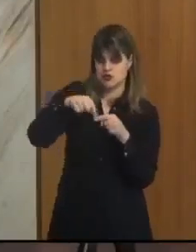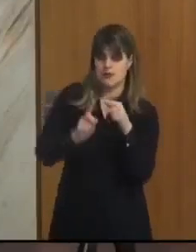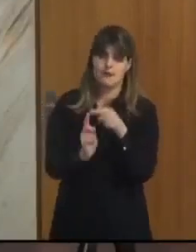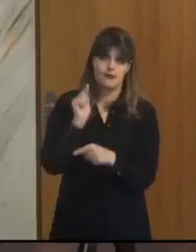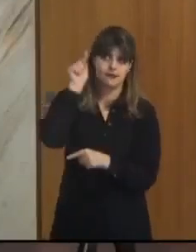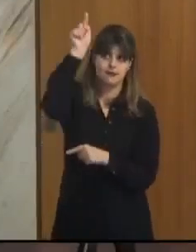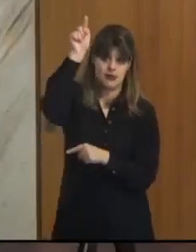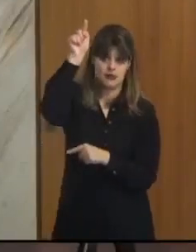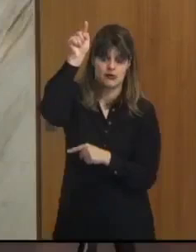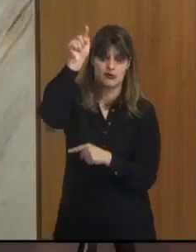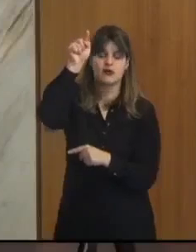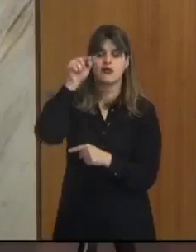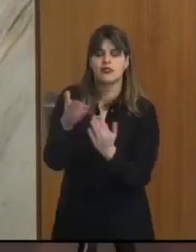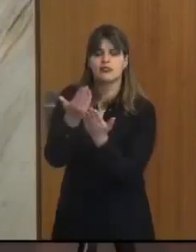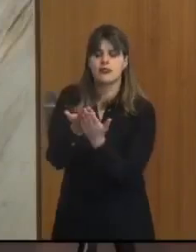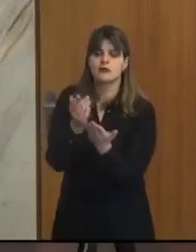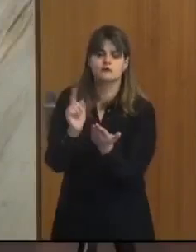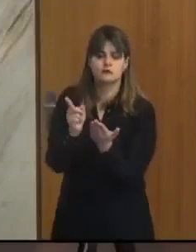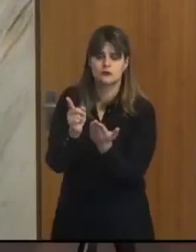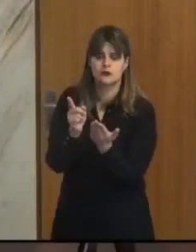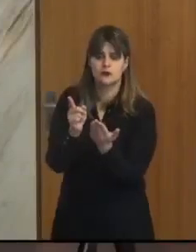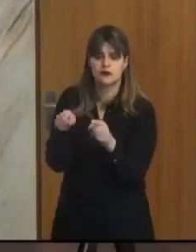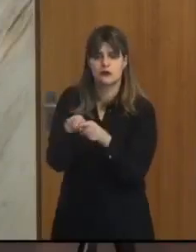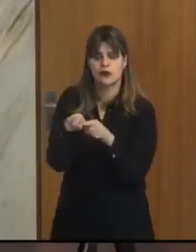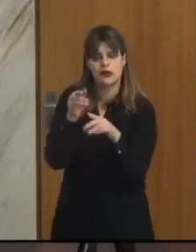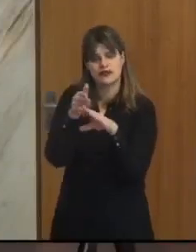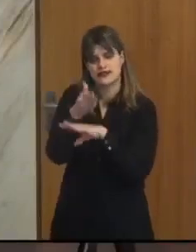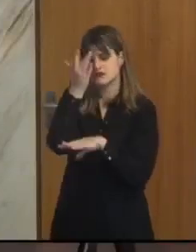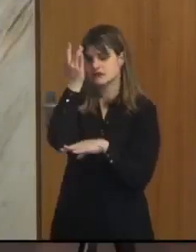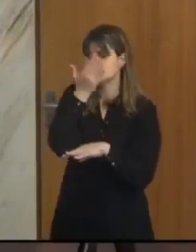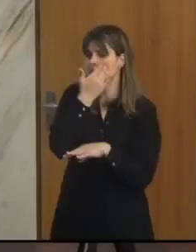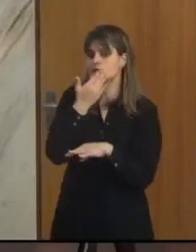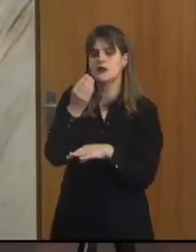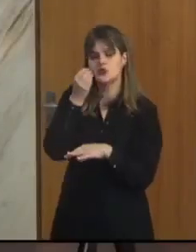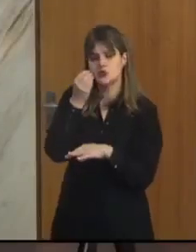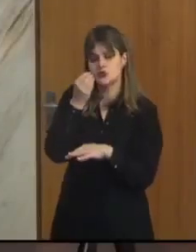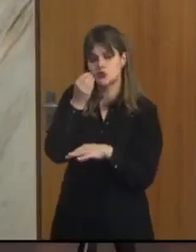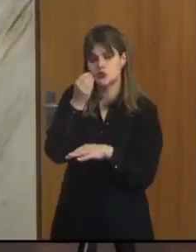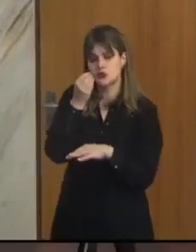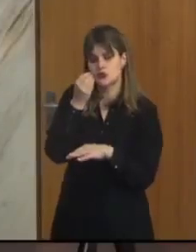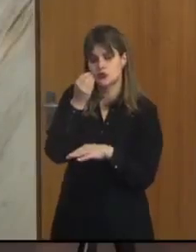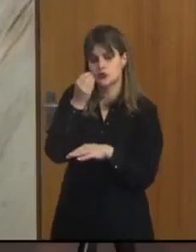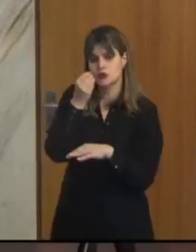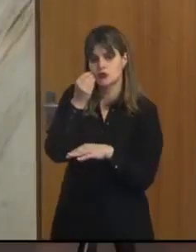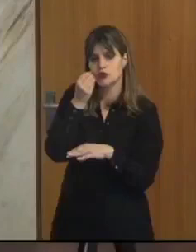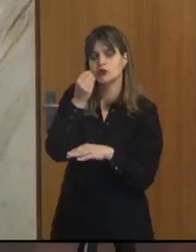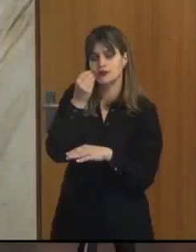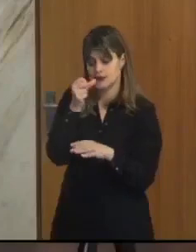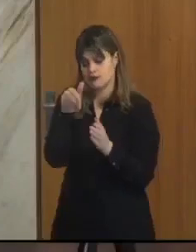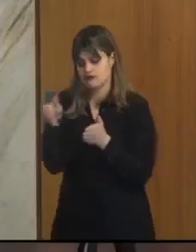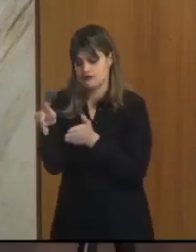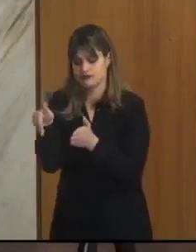também proporcionar um acesso fácil através do próprio curso dos